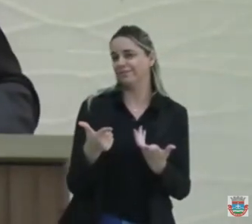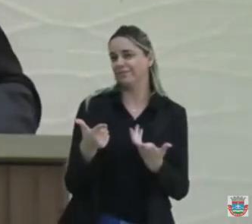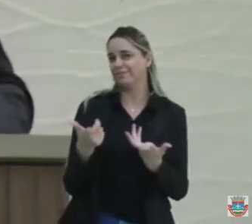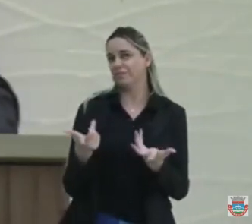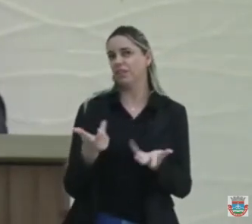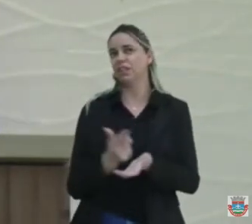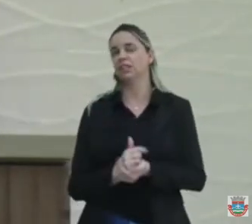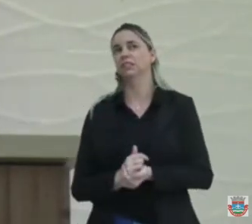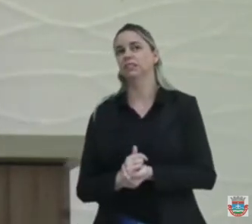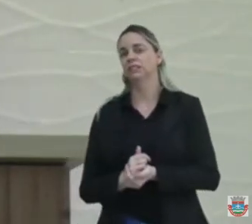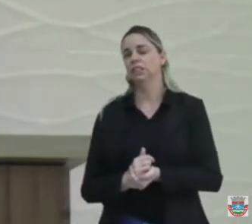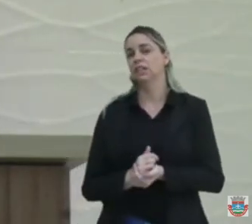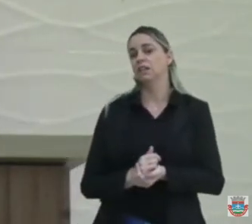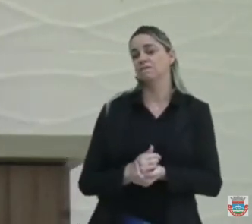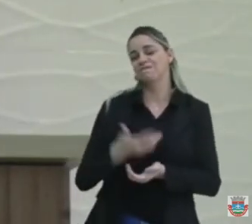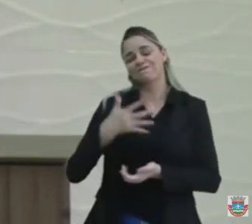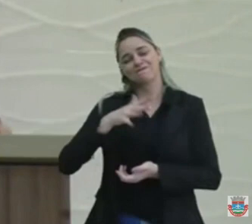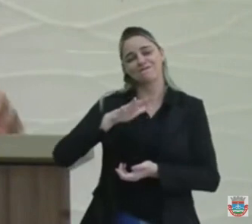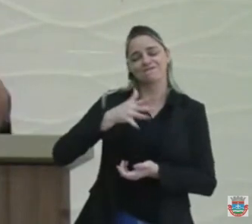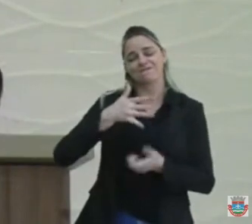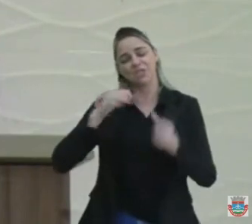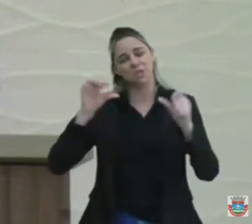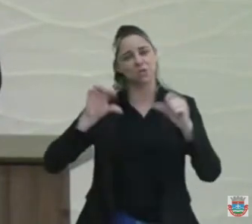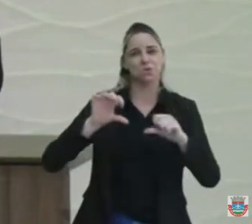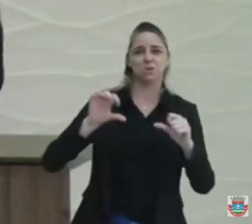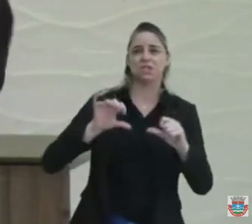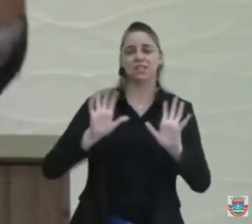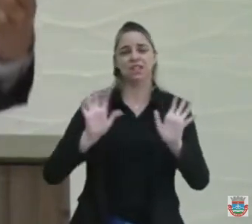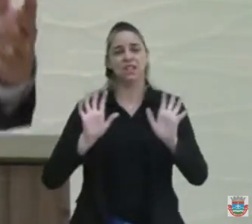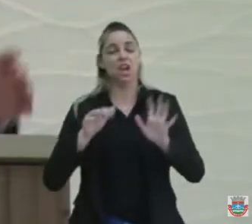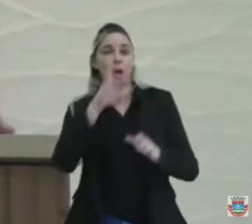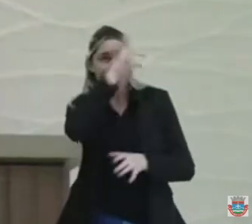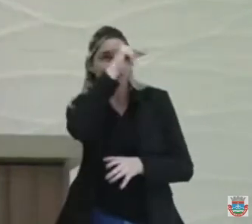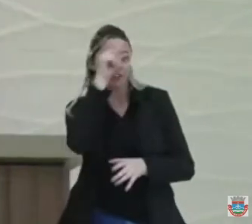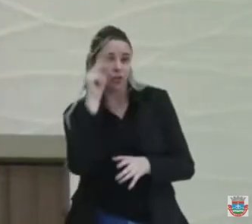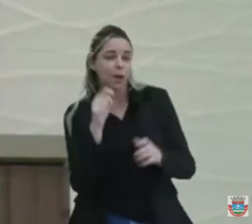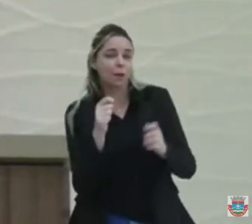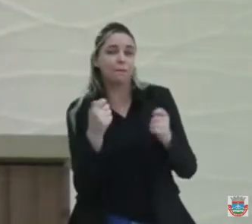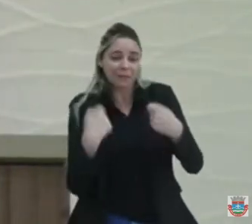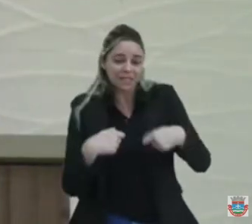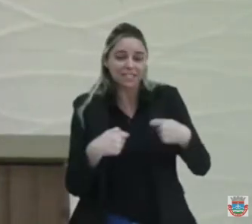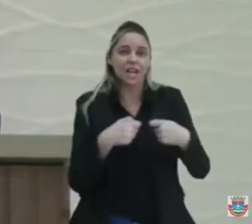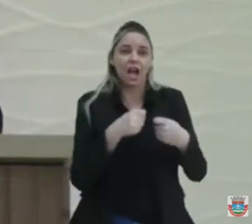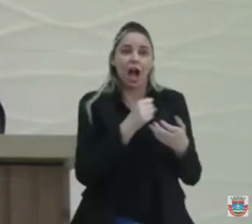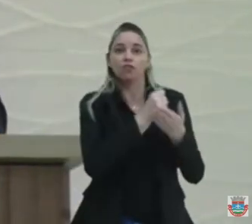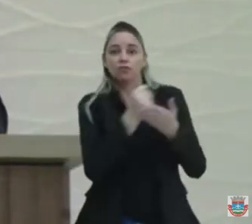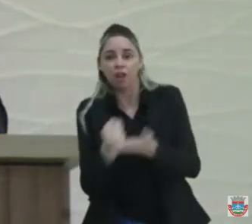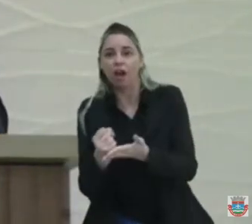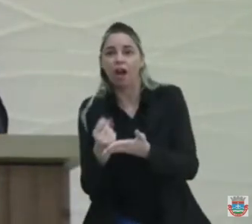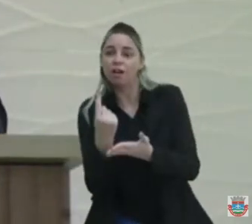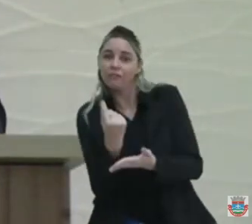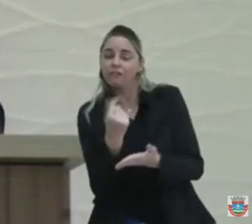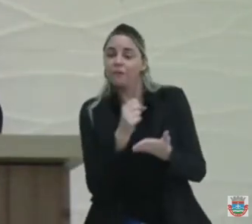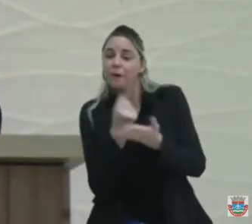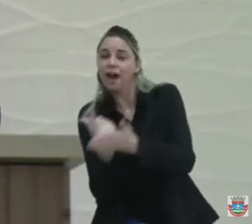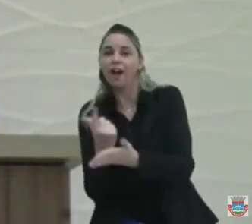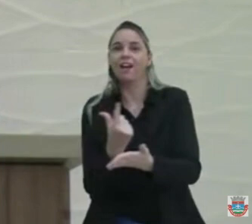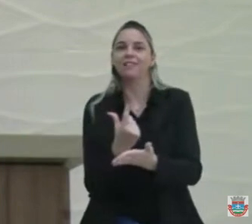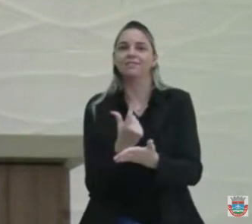deficitária, e por isso tem que a prefeitura fazer um aporte para pagar as